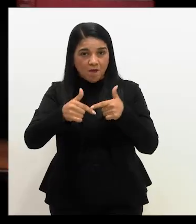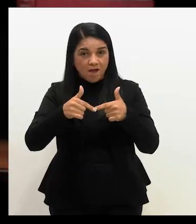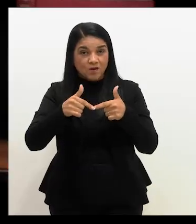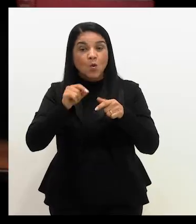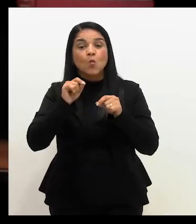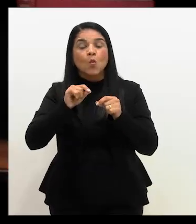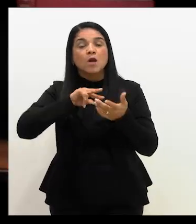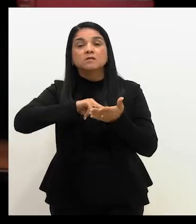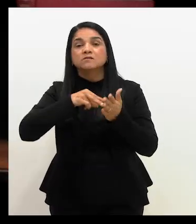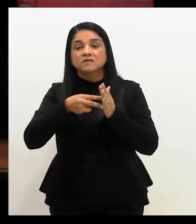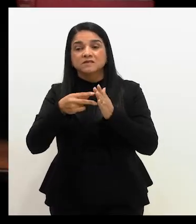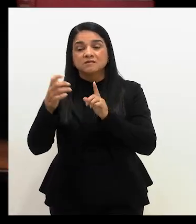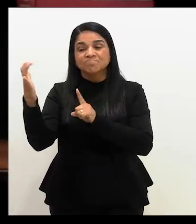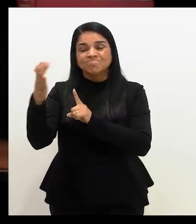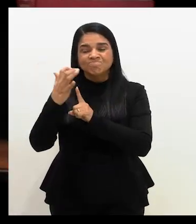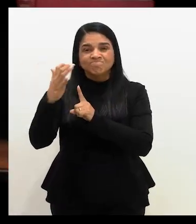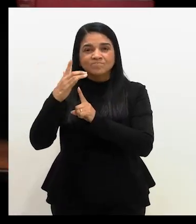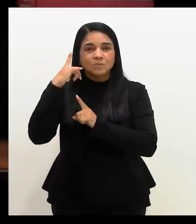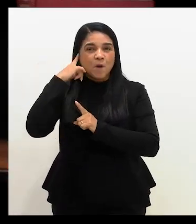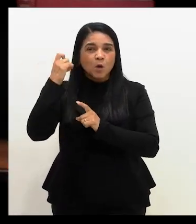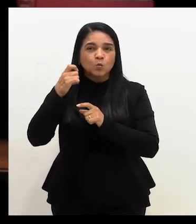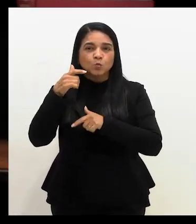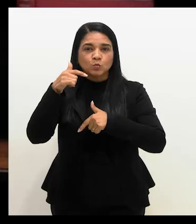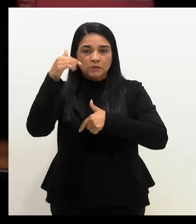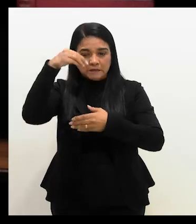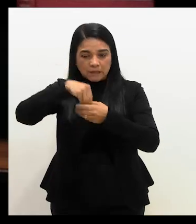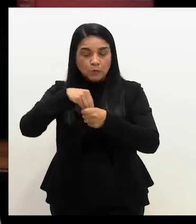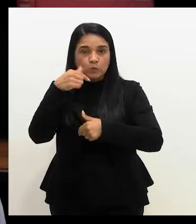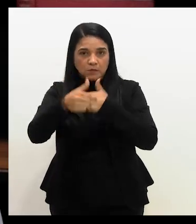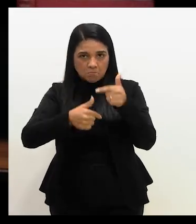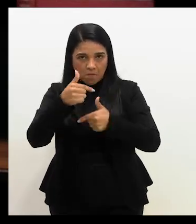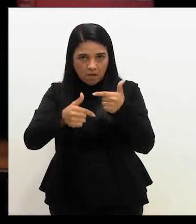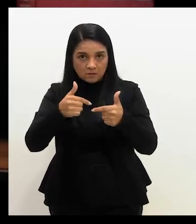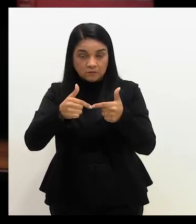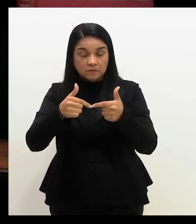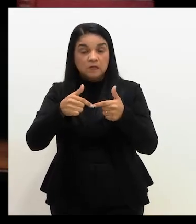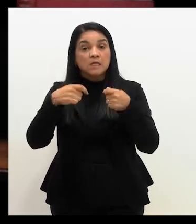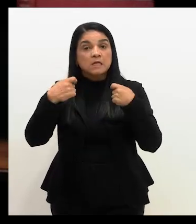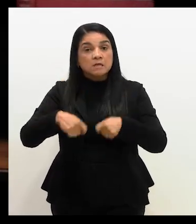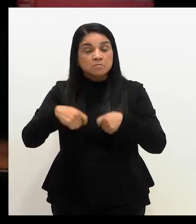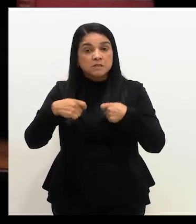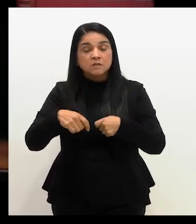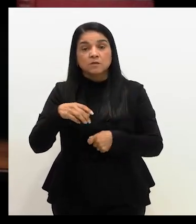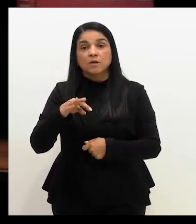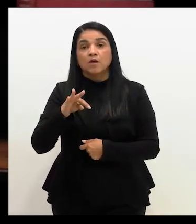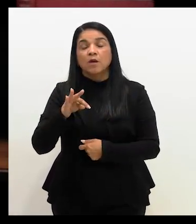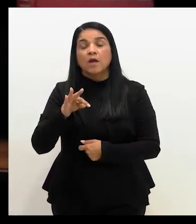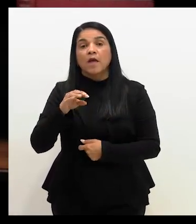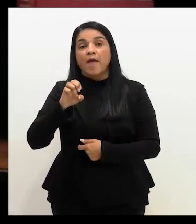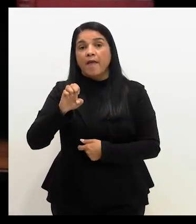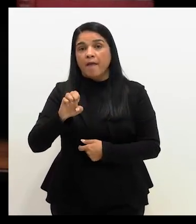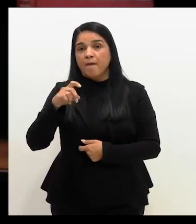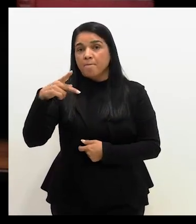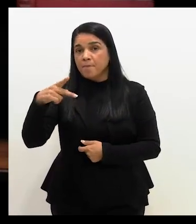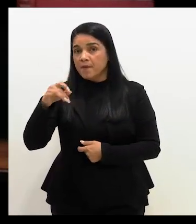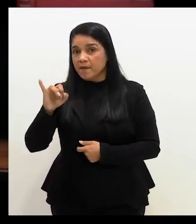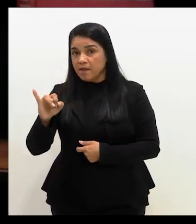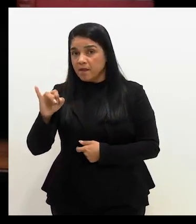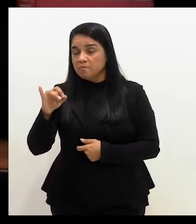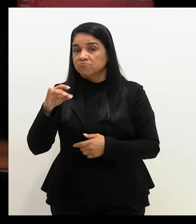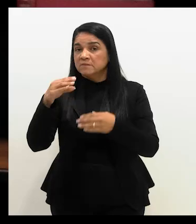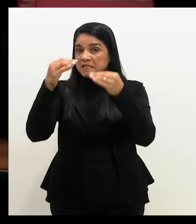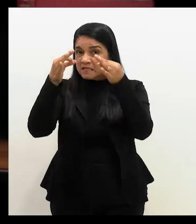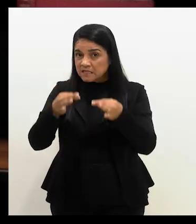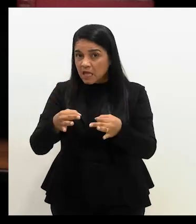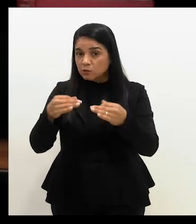ver com a exposição sonora durante o trabalho. Então, esse paciente ele tem que estar com EPI adequado,